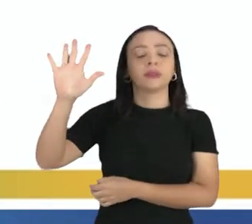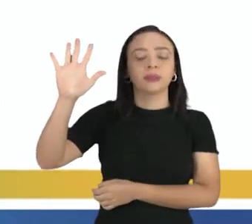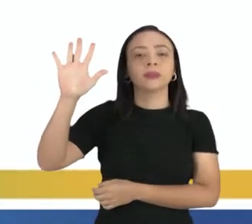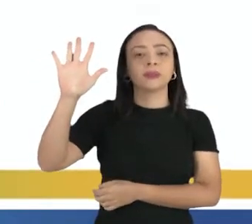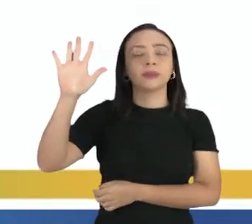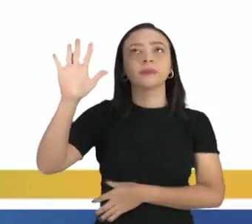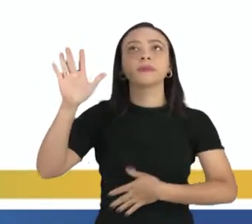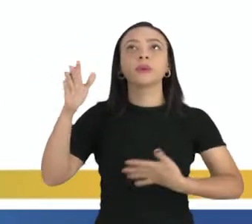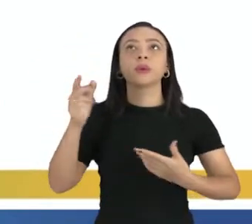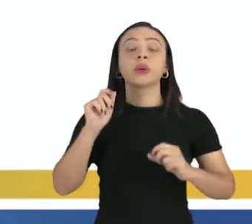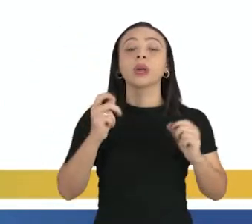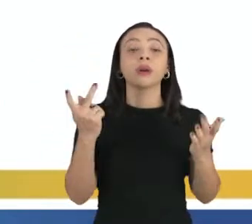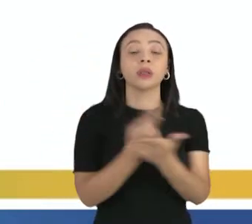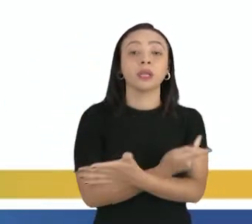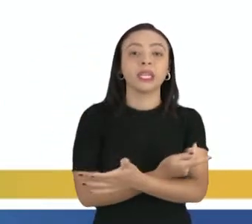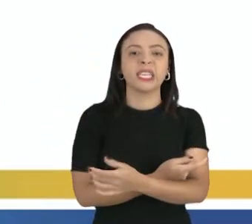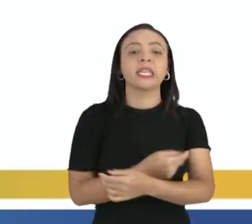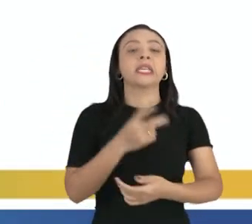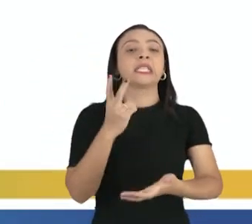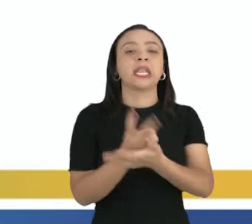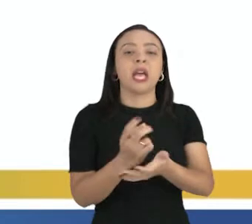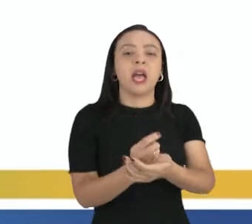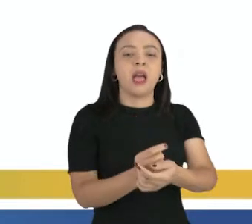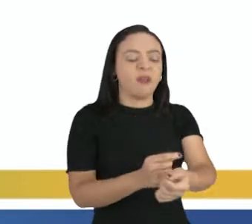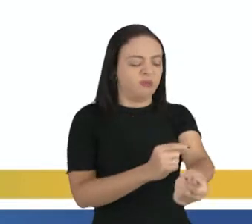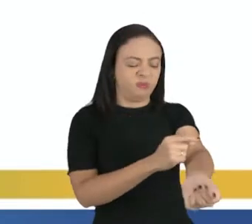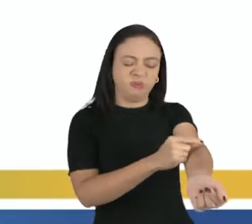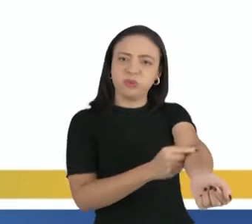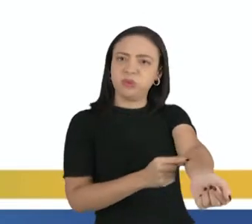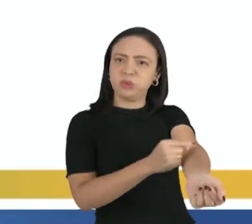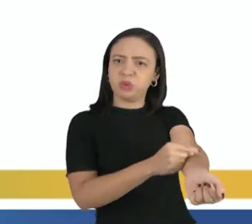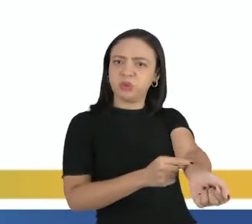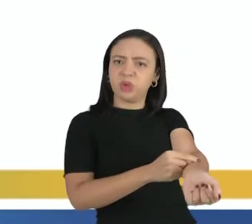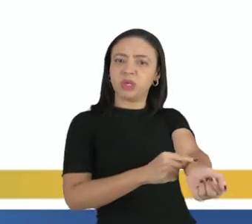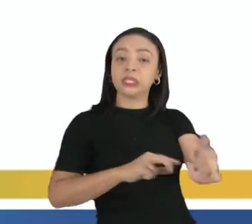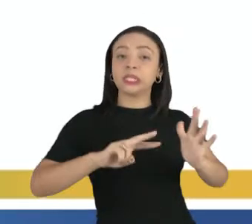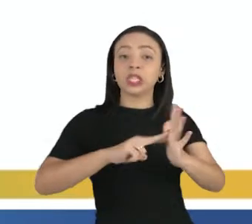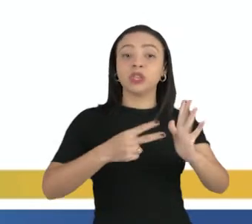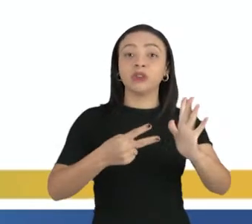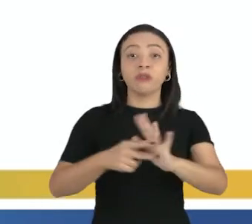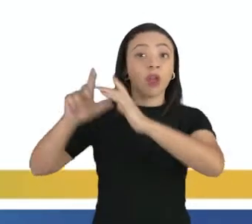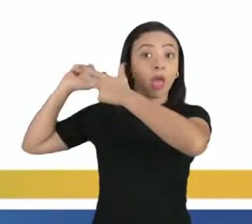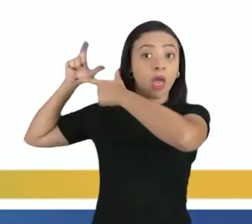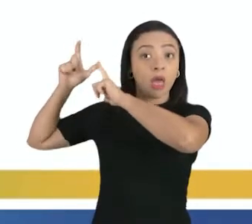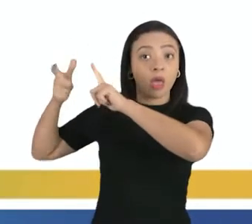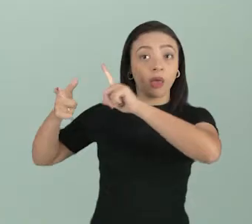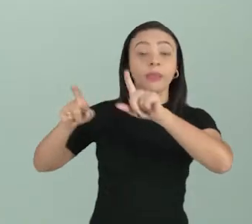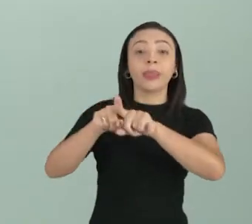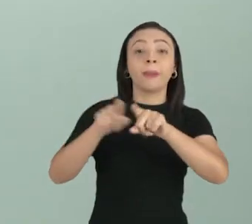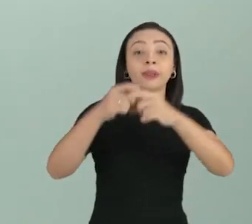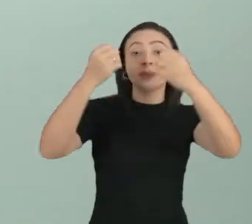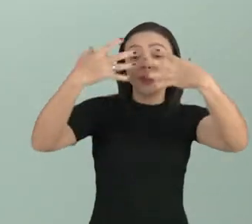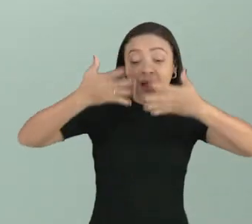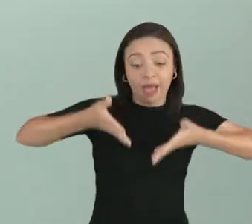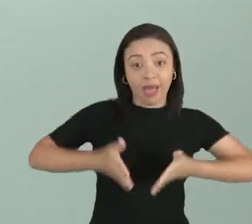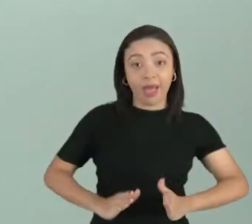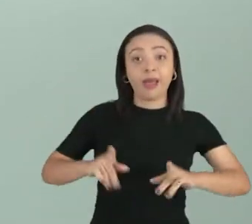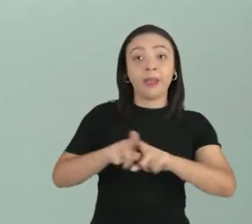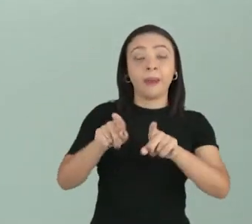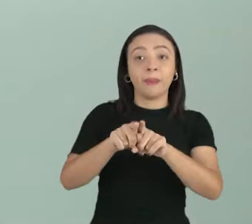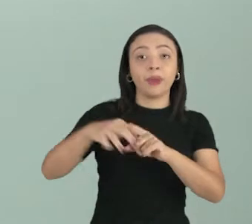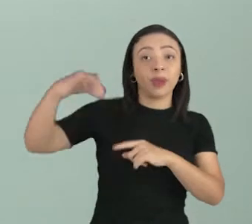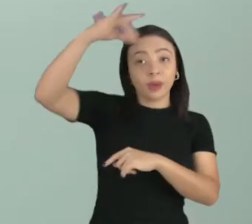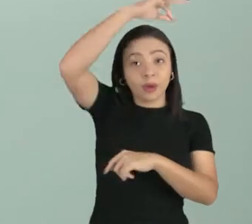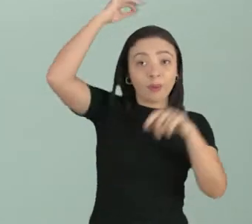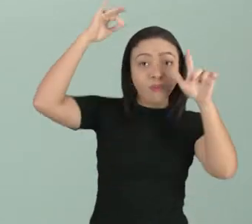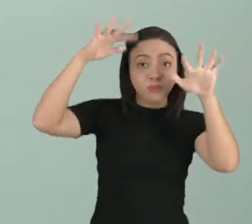africanas. Eles marcam o corpo como simbolismo de tradição, de nascimento, de batizados.